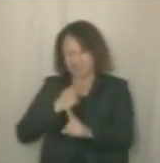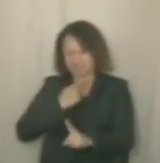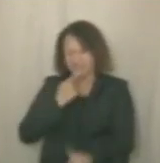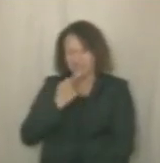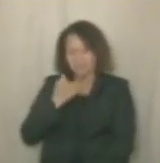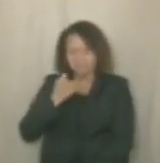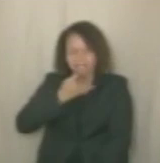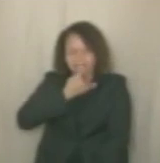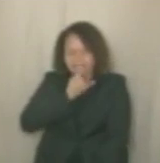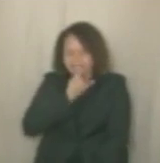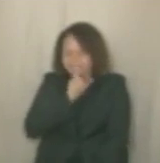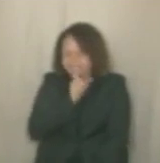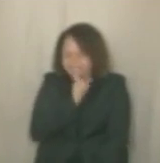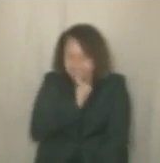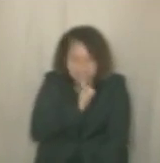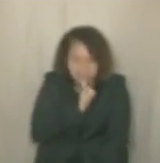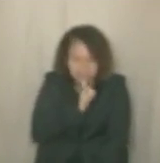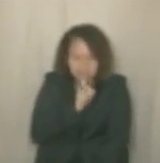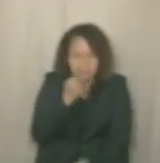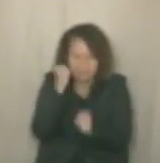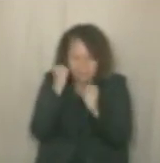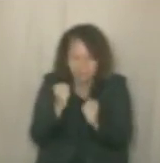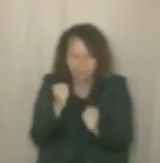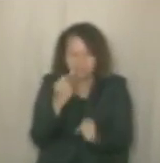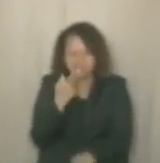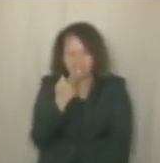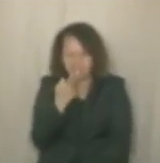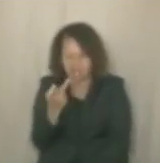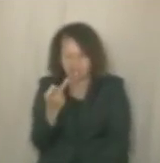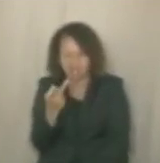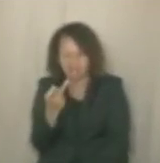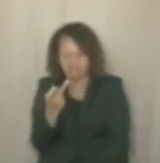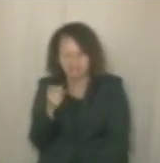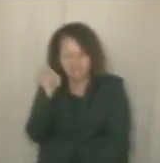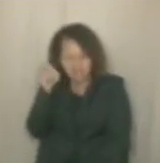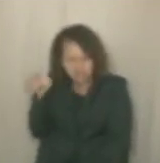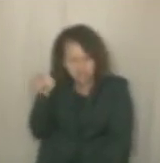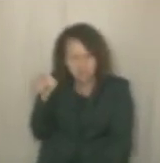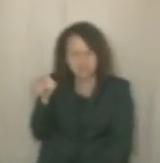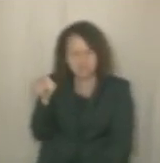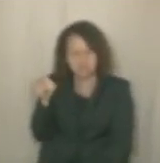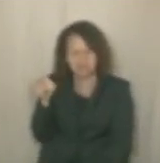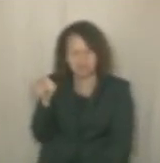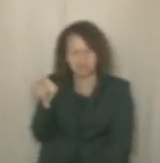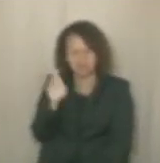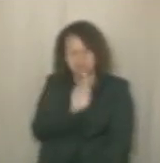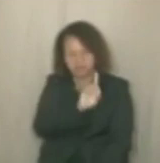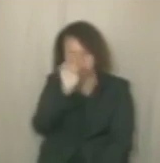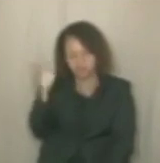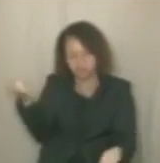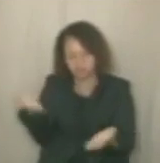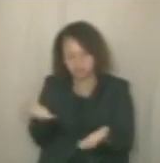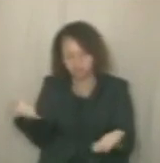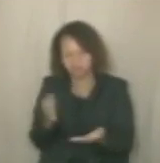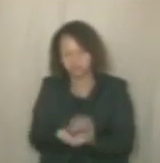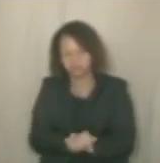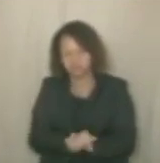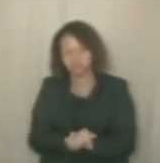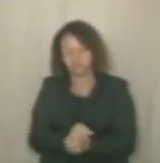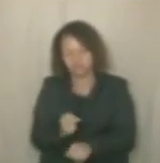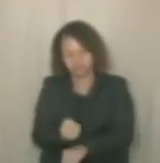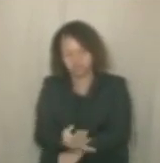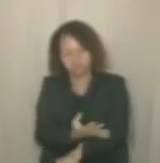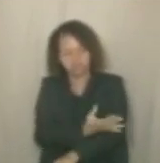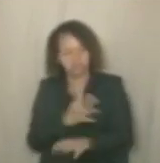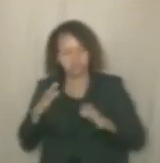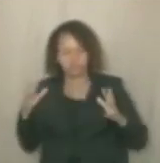infeliz, vereadora Elaine. Posso dizer que Vossa Excelência, no dia de hoje, emocionou